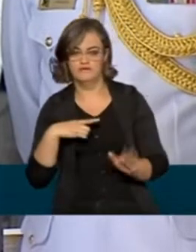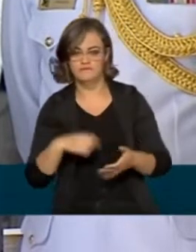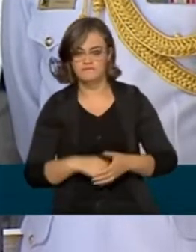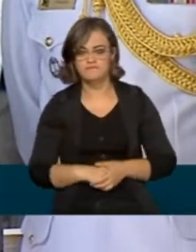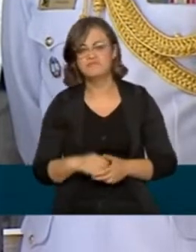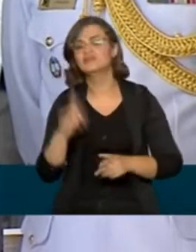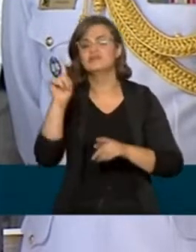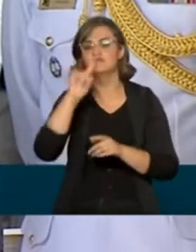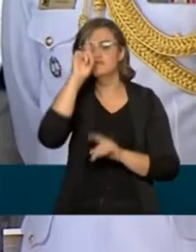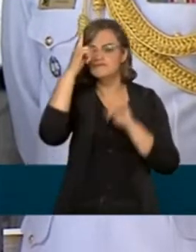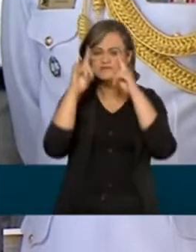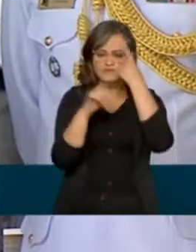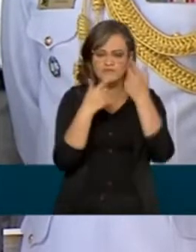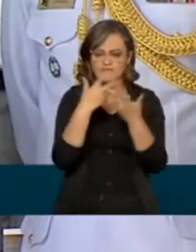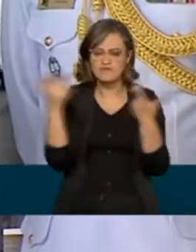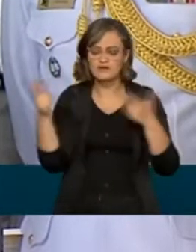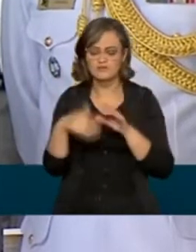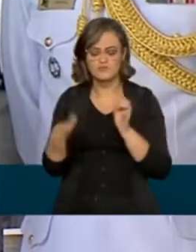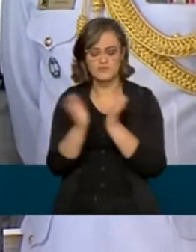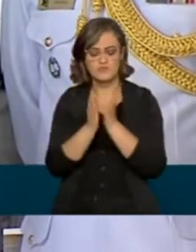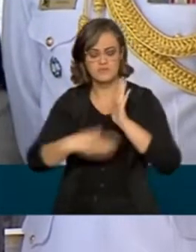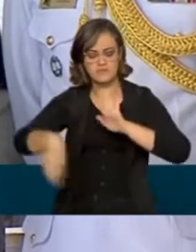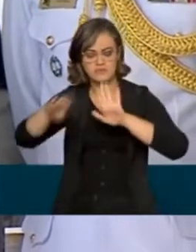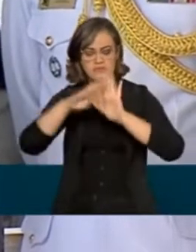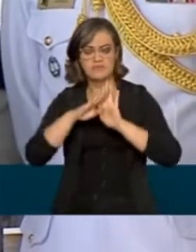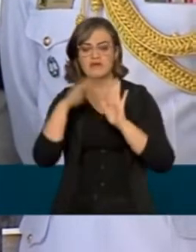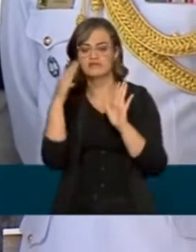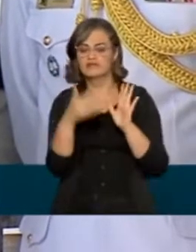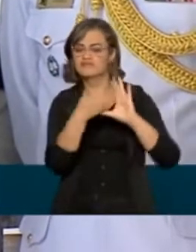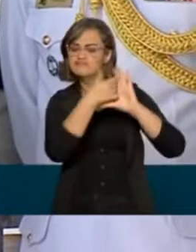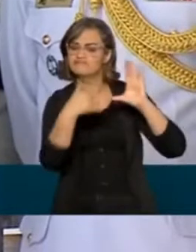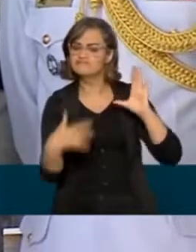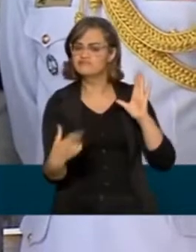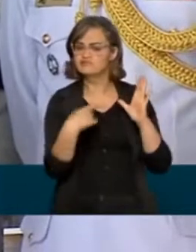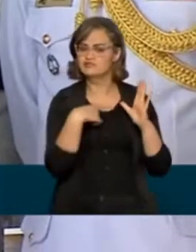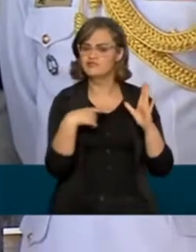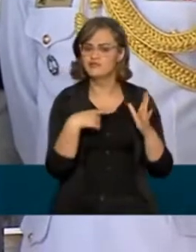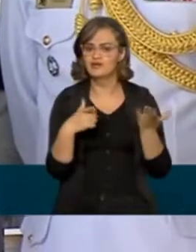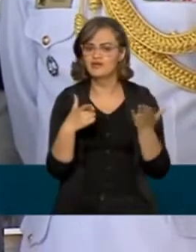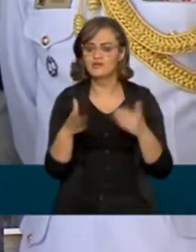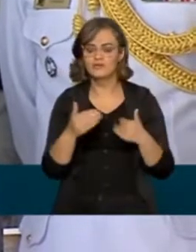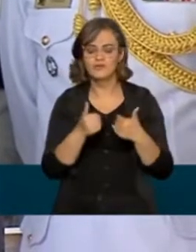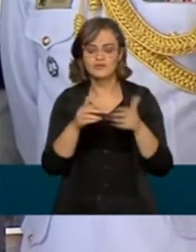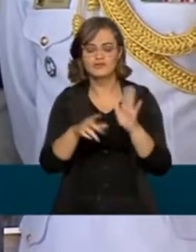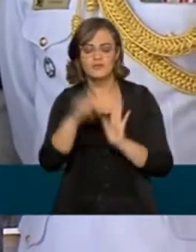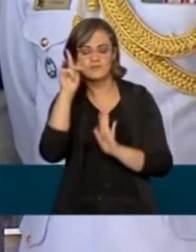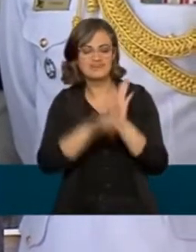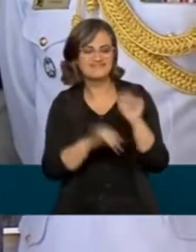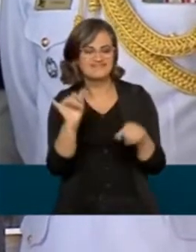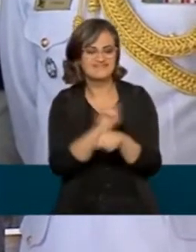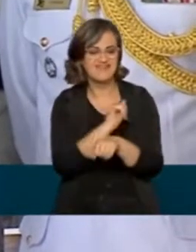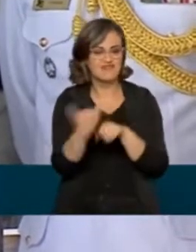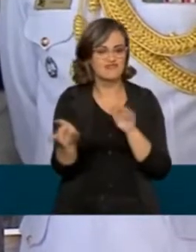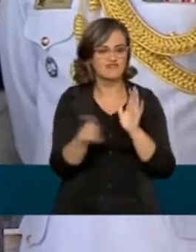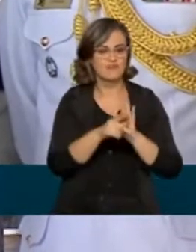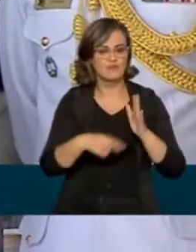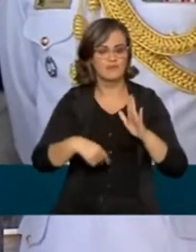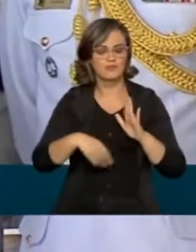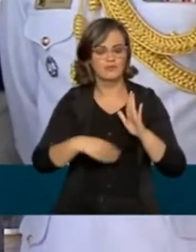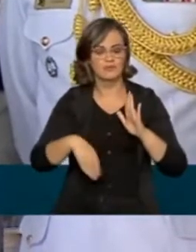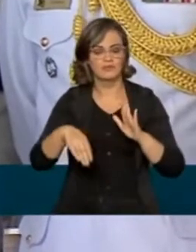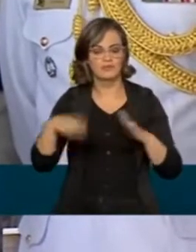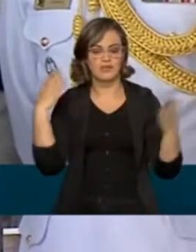e a evolução constante da Força, ficou bem caracterizado com o lançamento do Plano Estratégico da Marinha, o